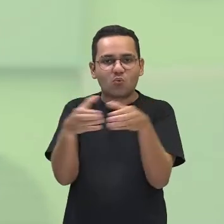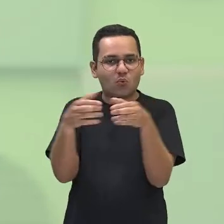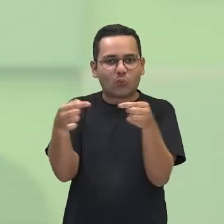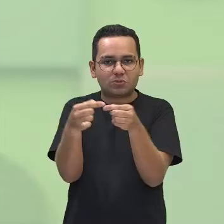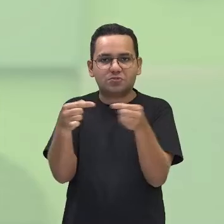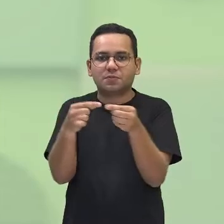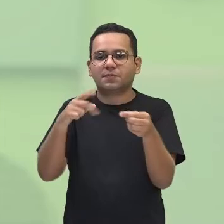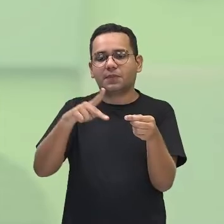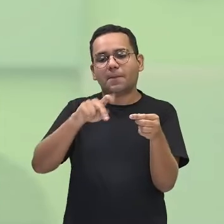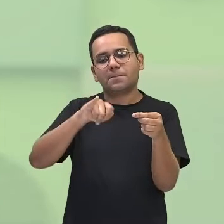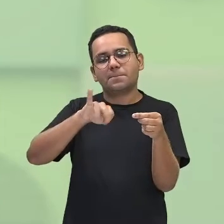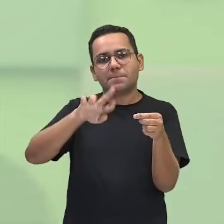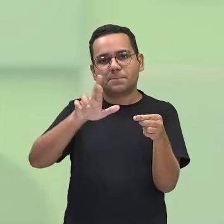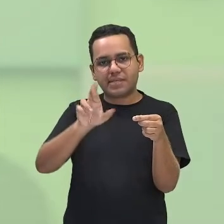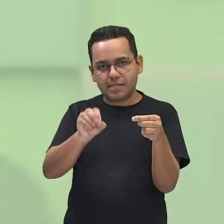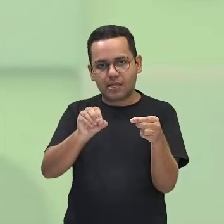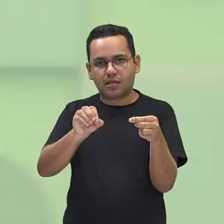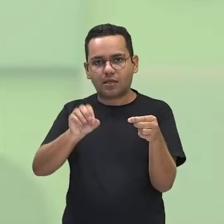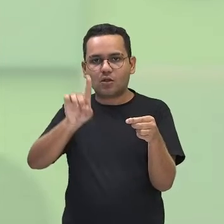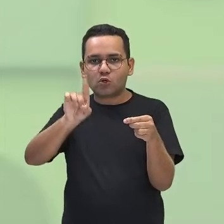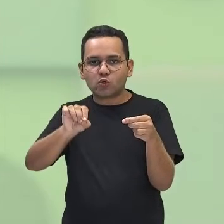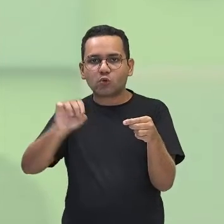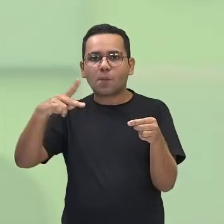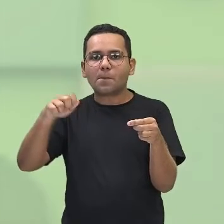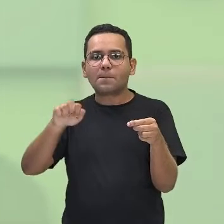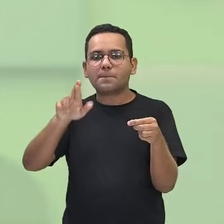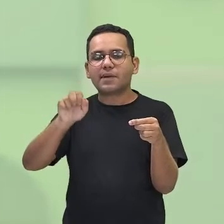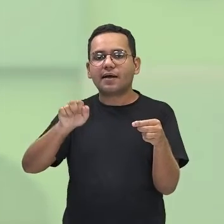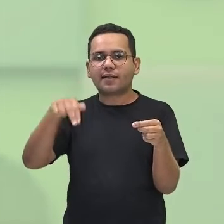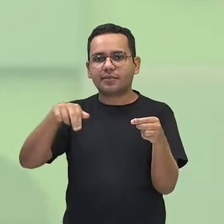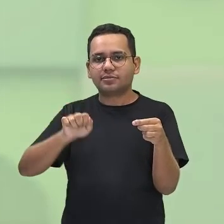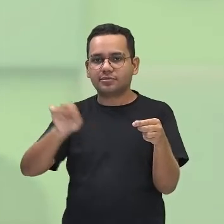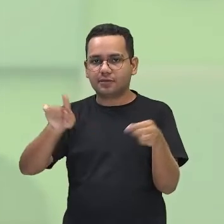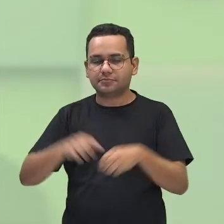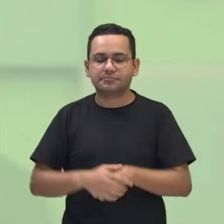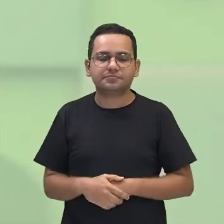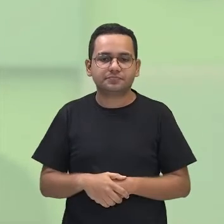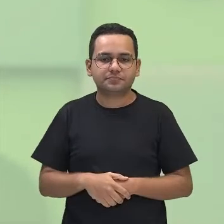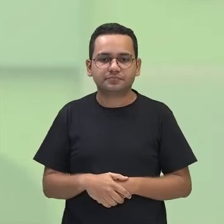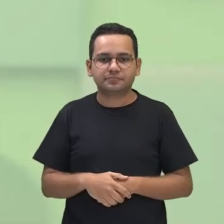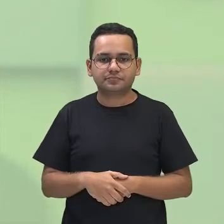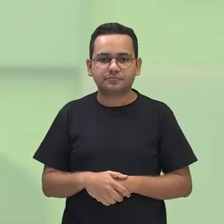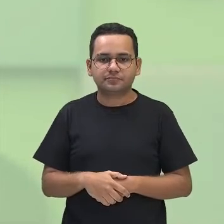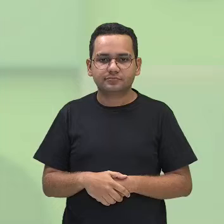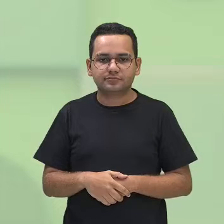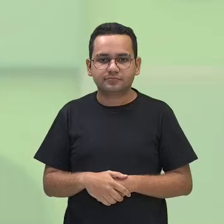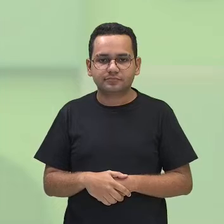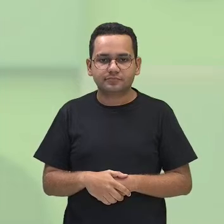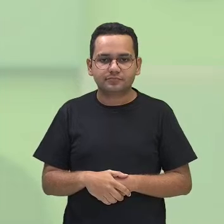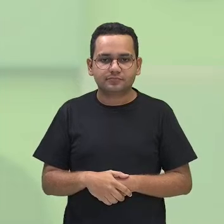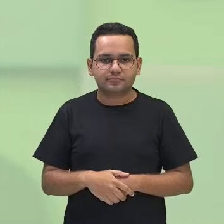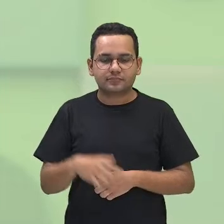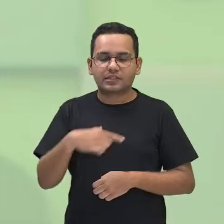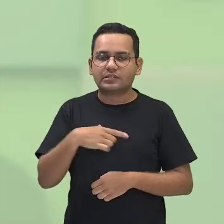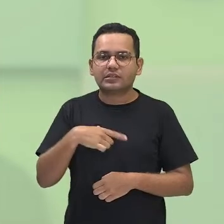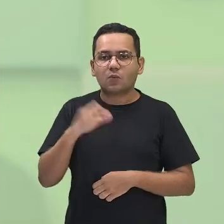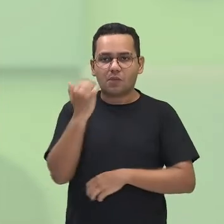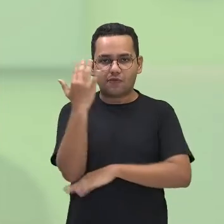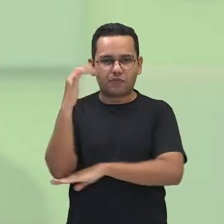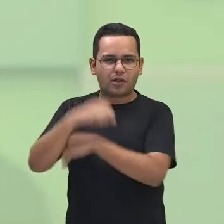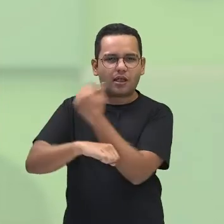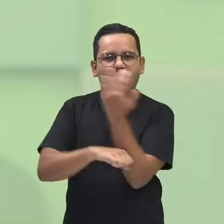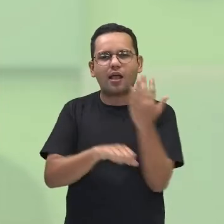do Paraná, Araucária angustifolia, em que eles formam ali uma floresta de araucárias,